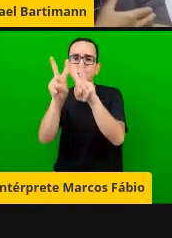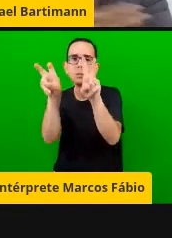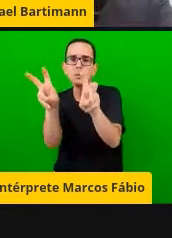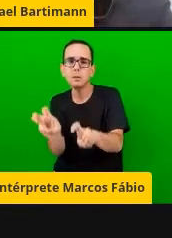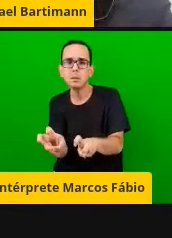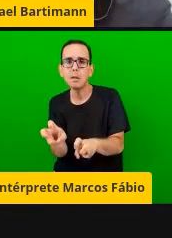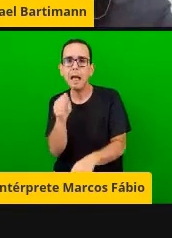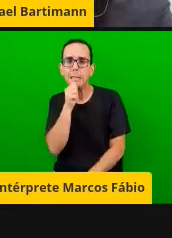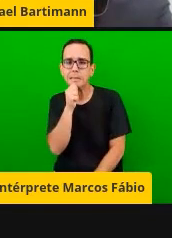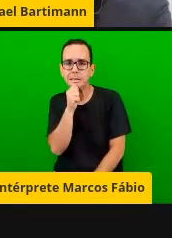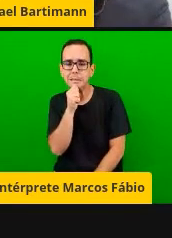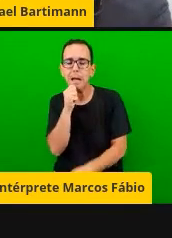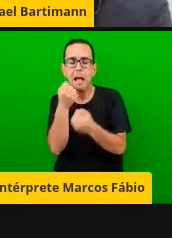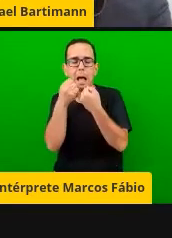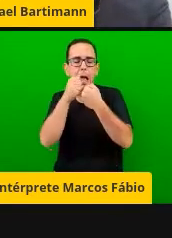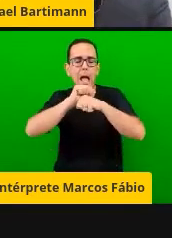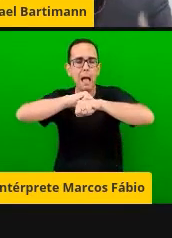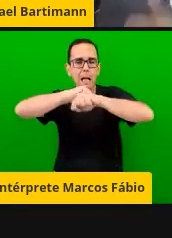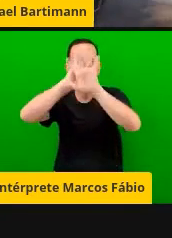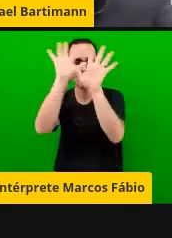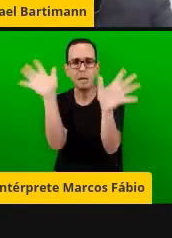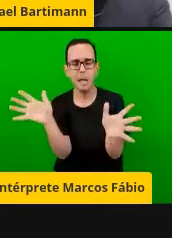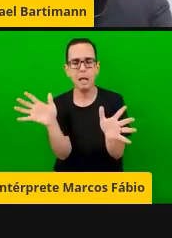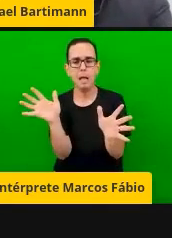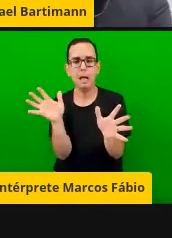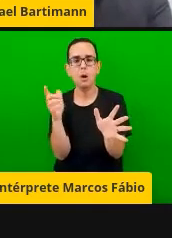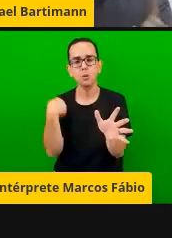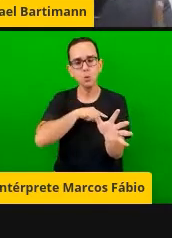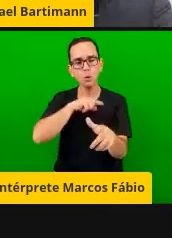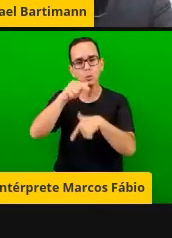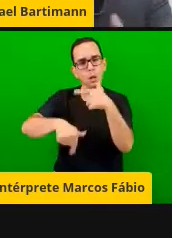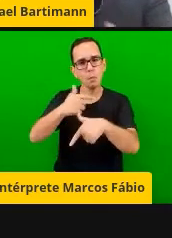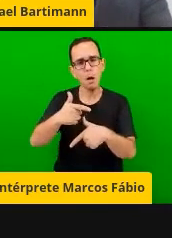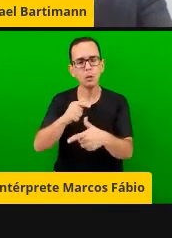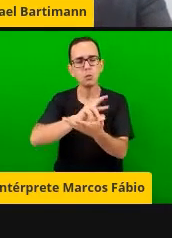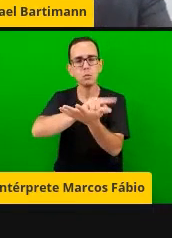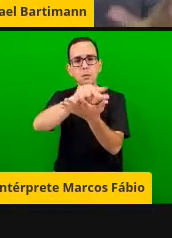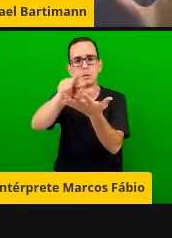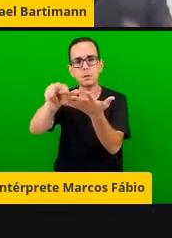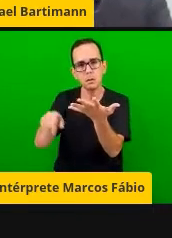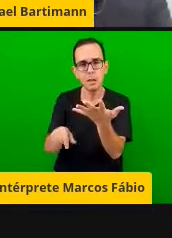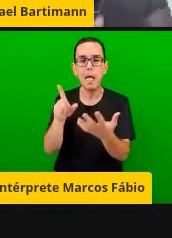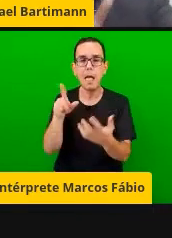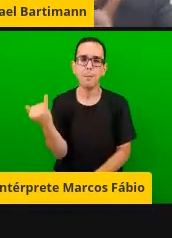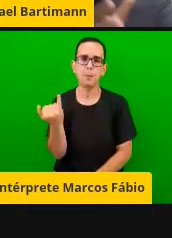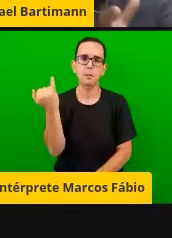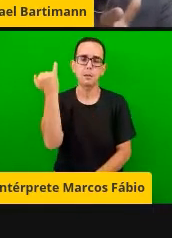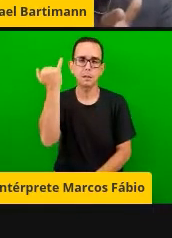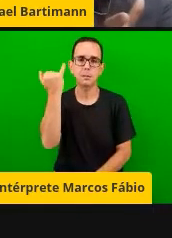enfim, ampliar o nosso leque de trabalho a partir de várias vertentes. Lembrando, sempre importante